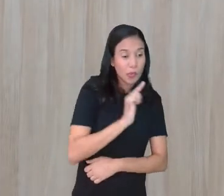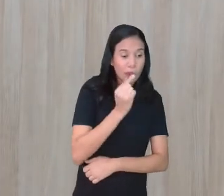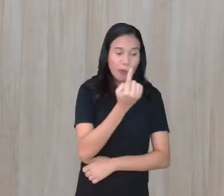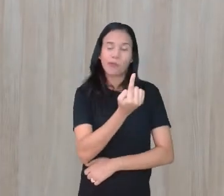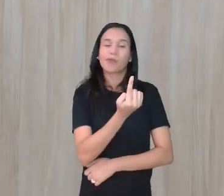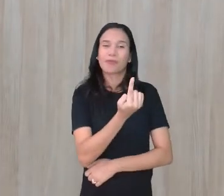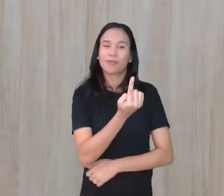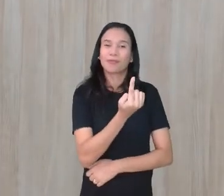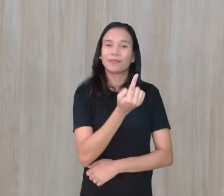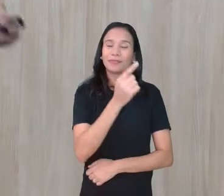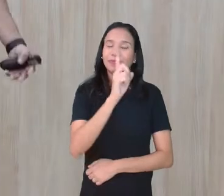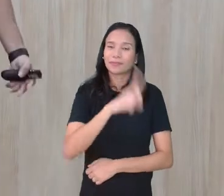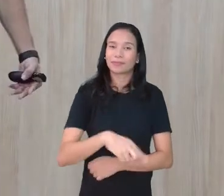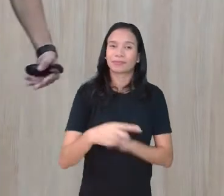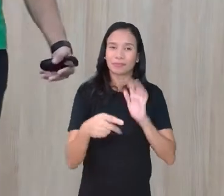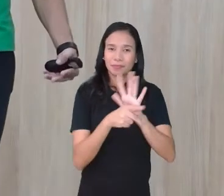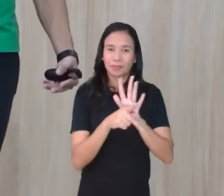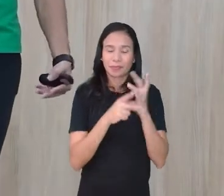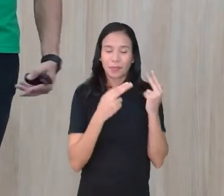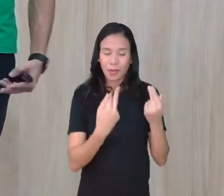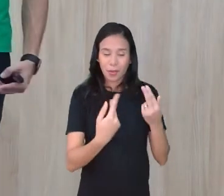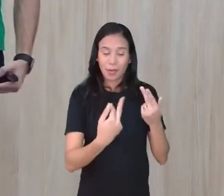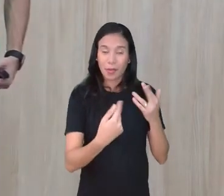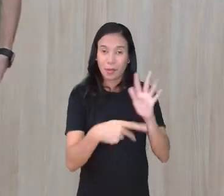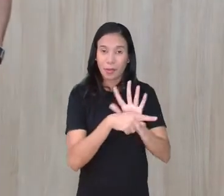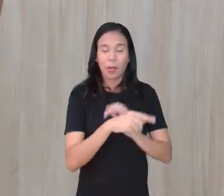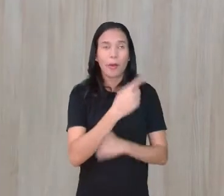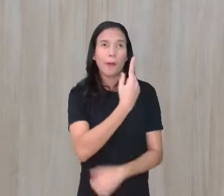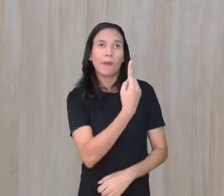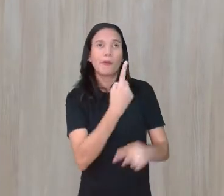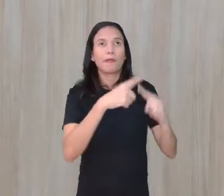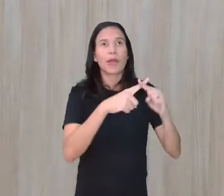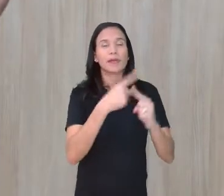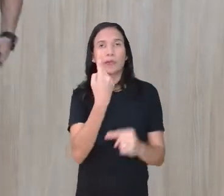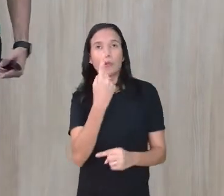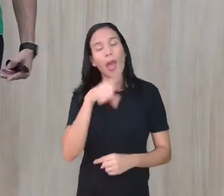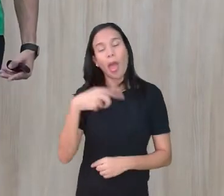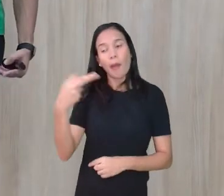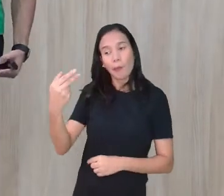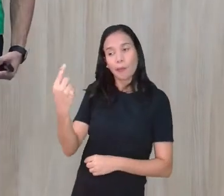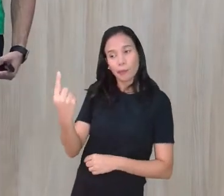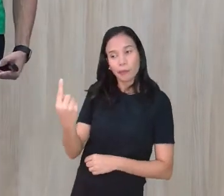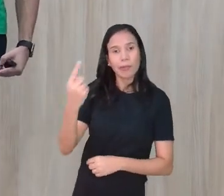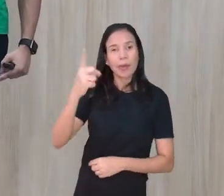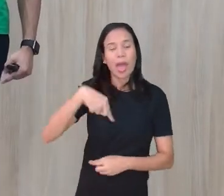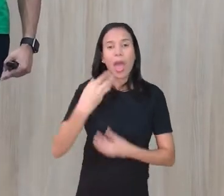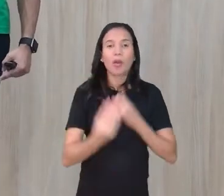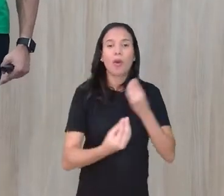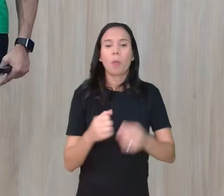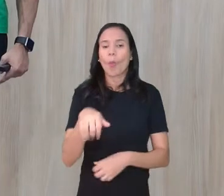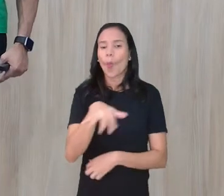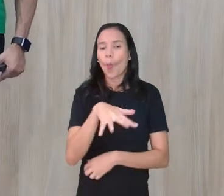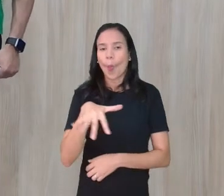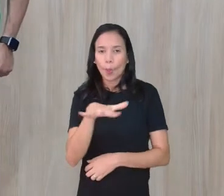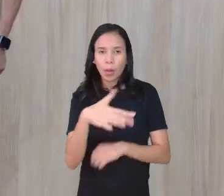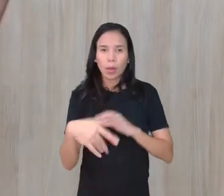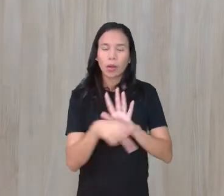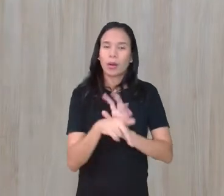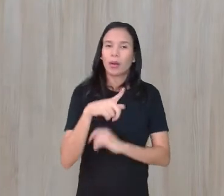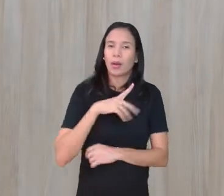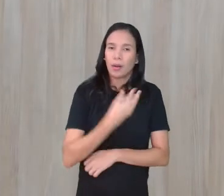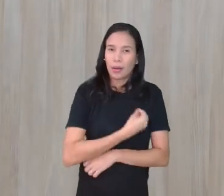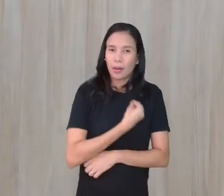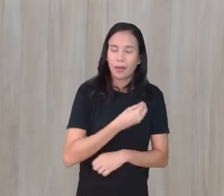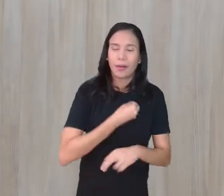1 é igual a ele mesmo, certo? O 1 é o elemento neutro aí da multiplicação. Então, o